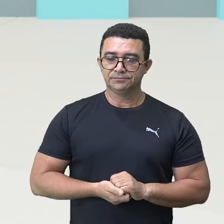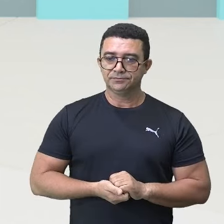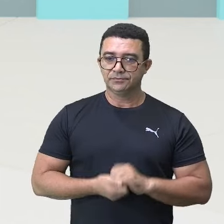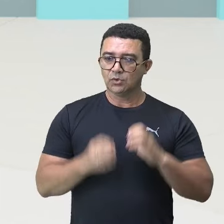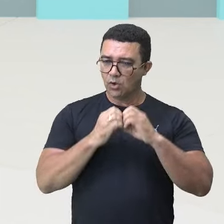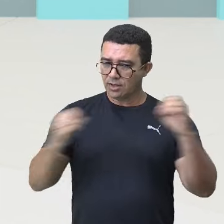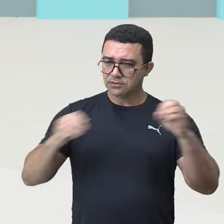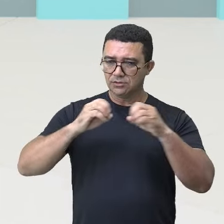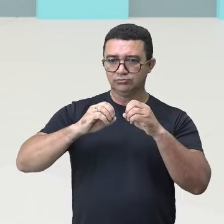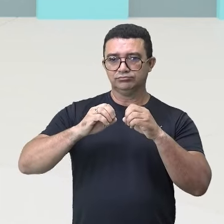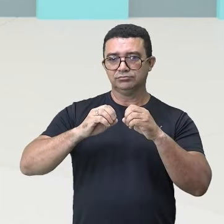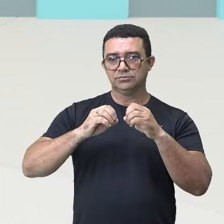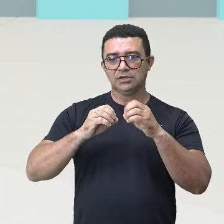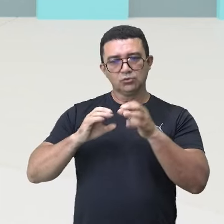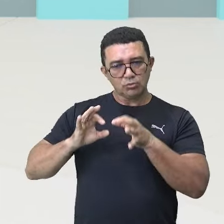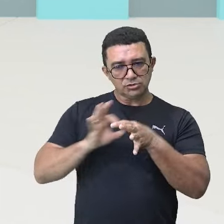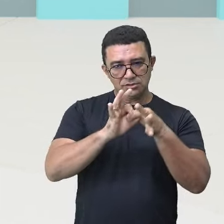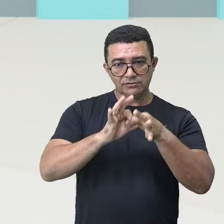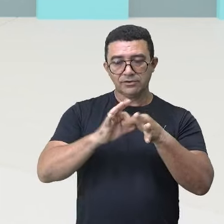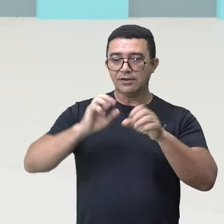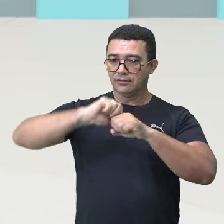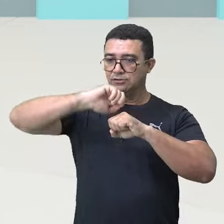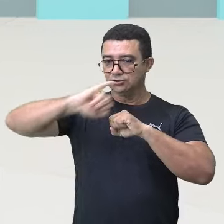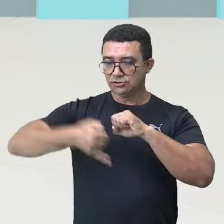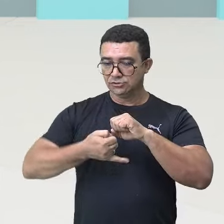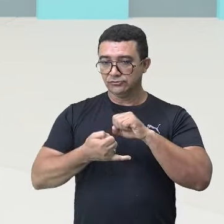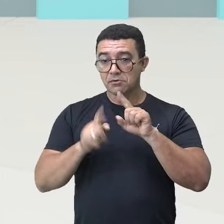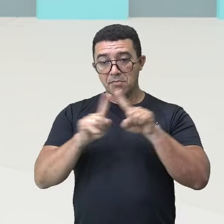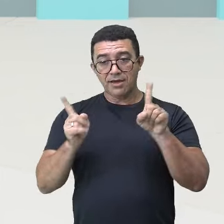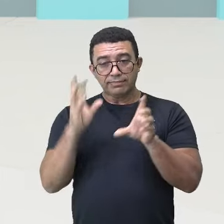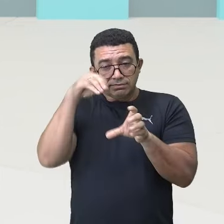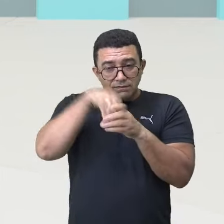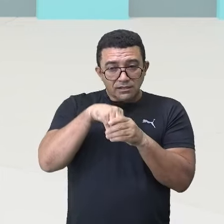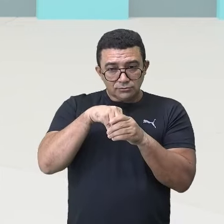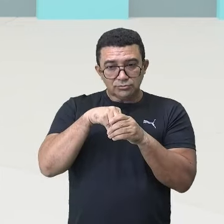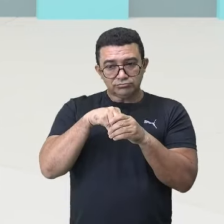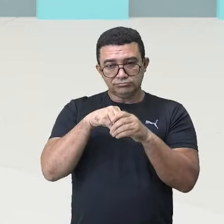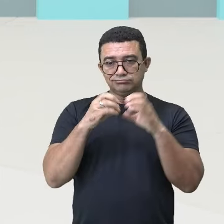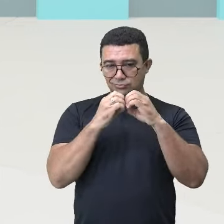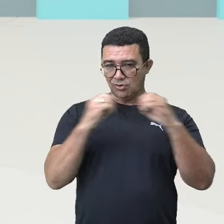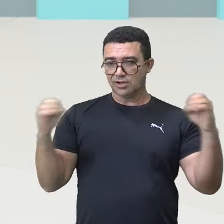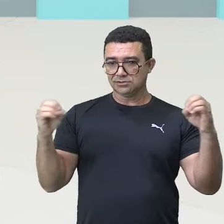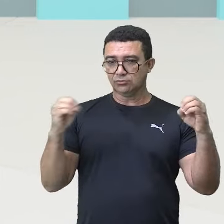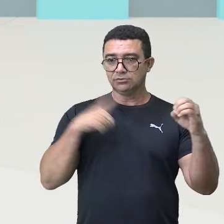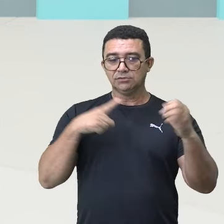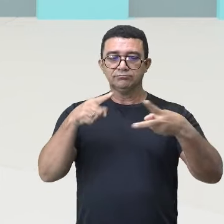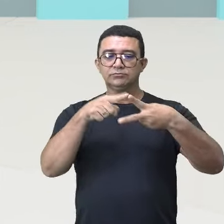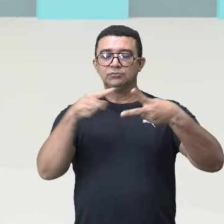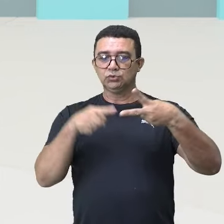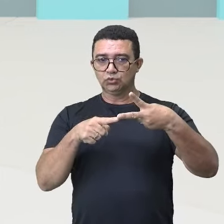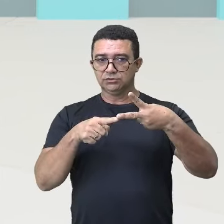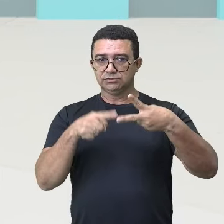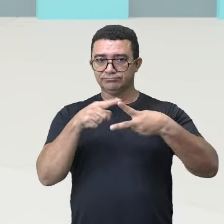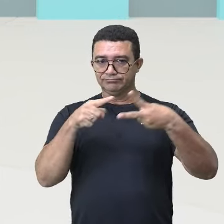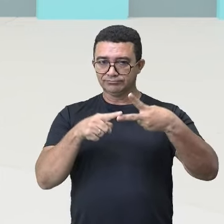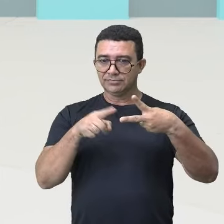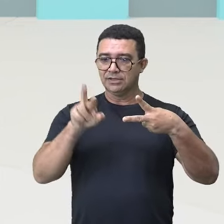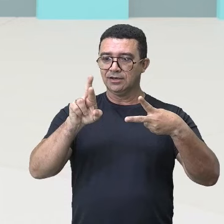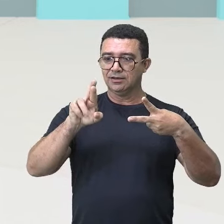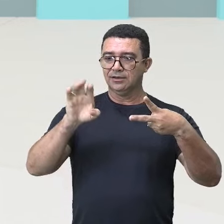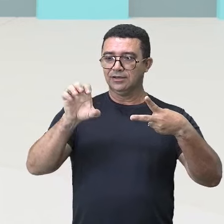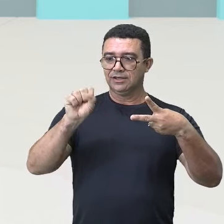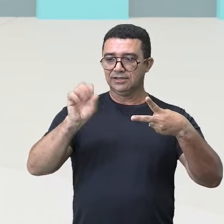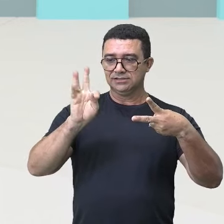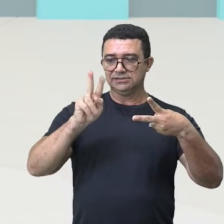adjetiva só que dentro dela Nós temos duas classificações nós temos a restritiva de um